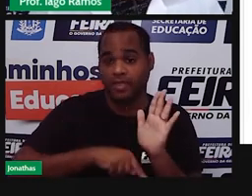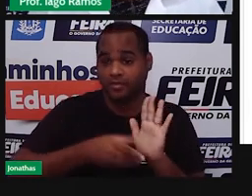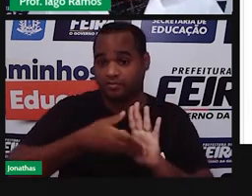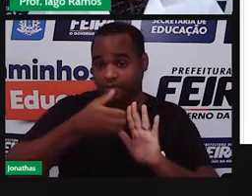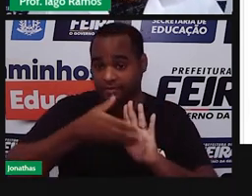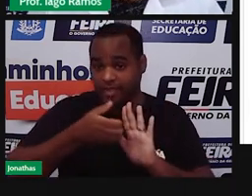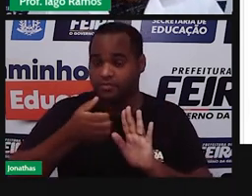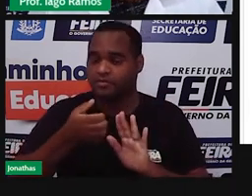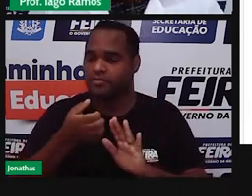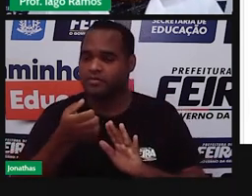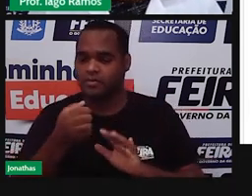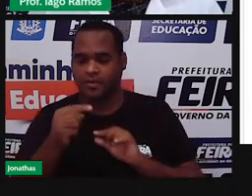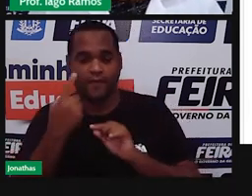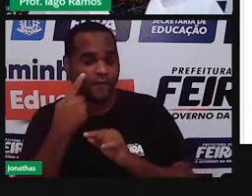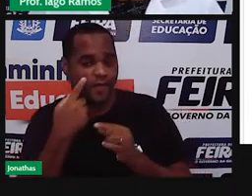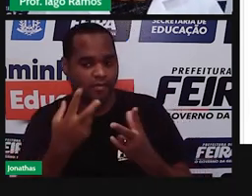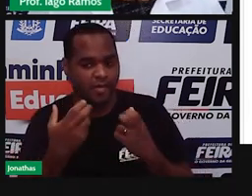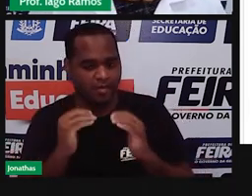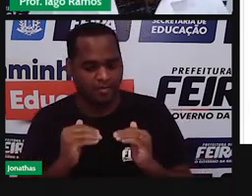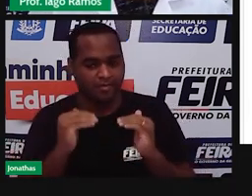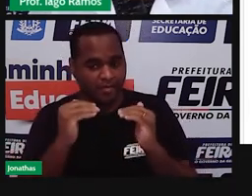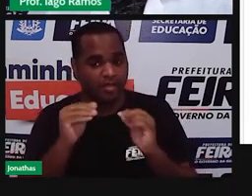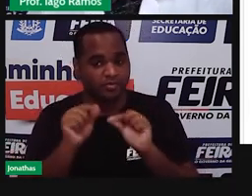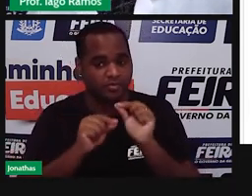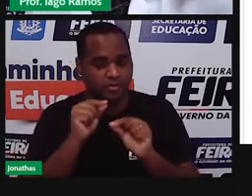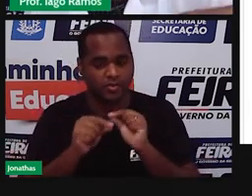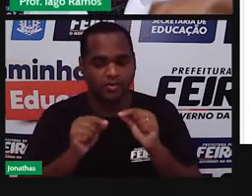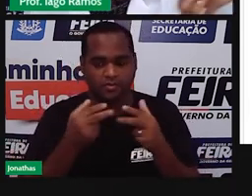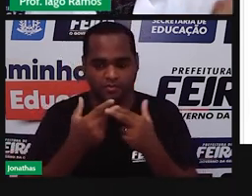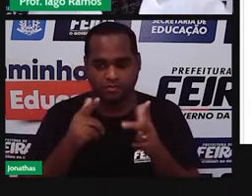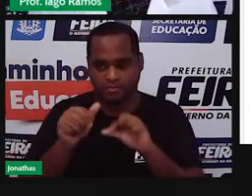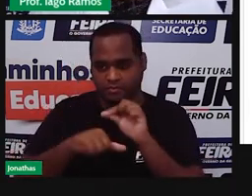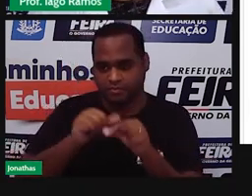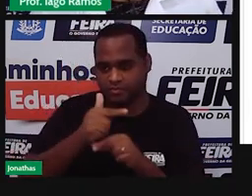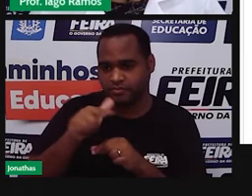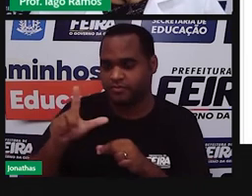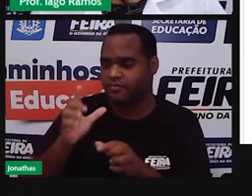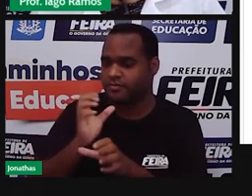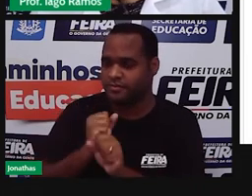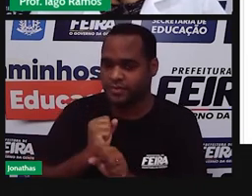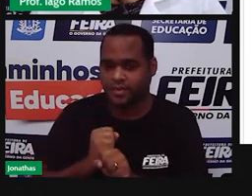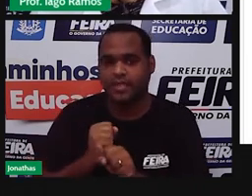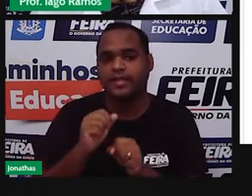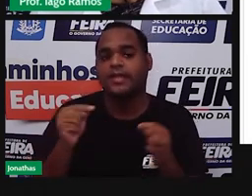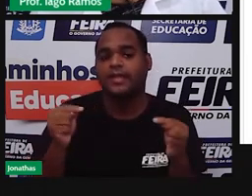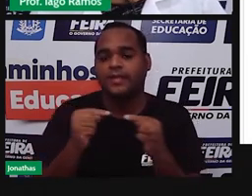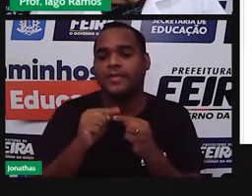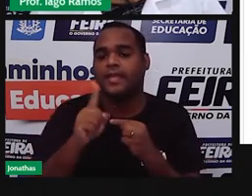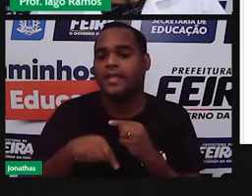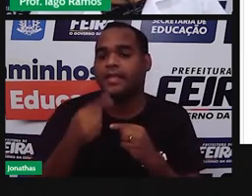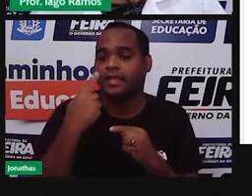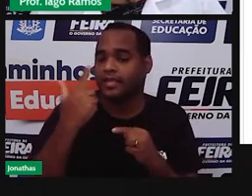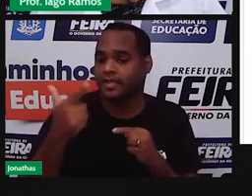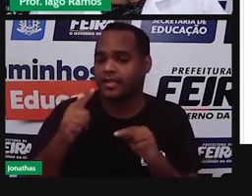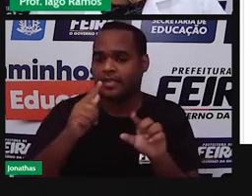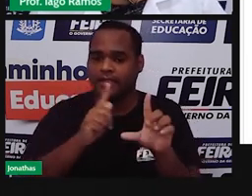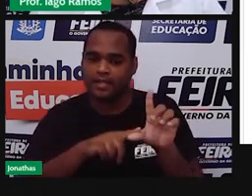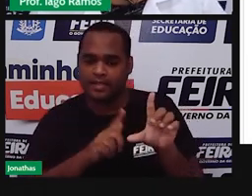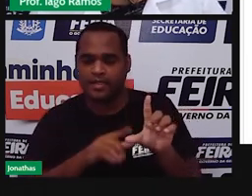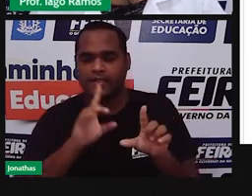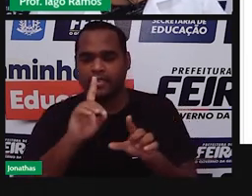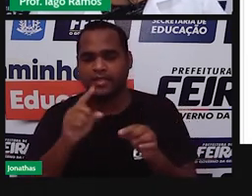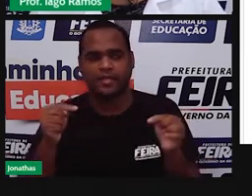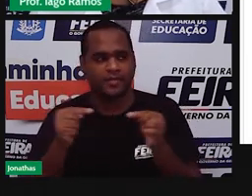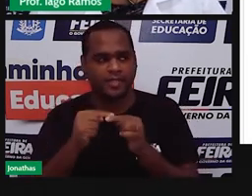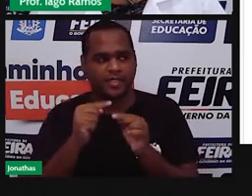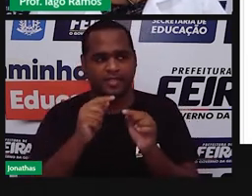vê quem é o maior, tá? Joga o sinal lá para o resultado. Então, Ali na letra D, quem tem o